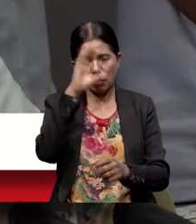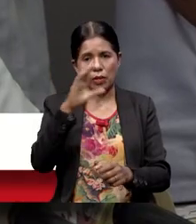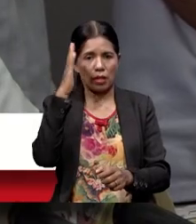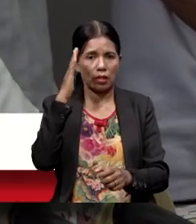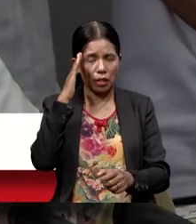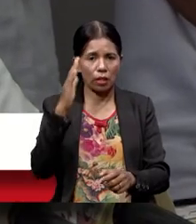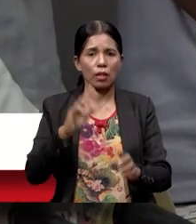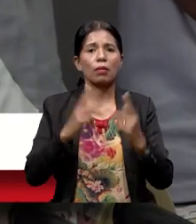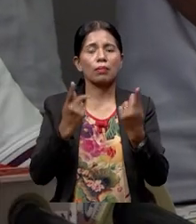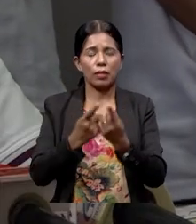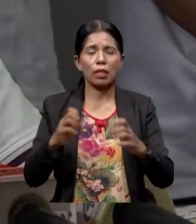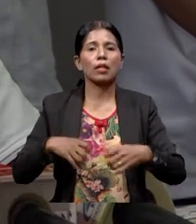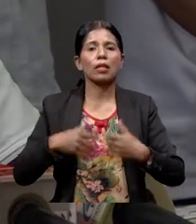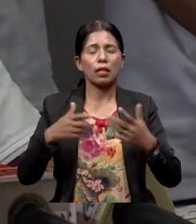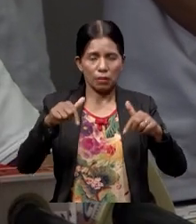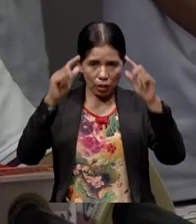empresa Hiramak Iha Timor Laran,